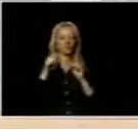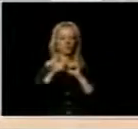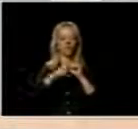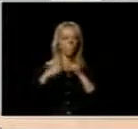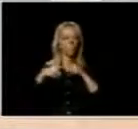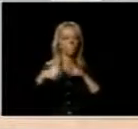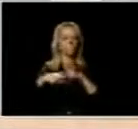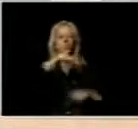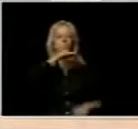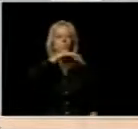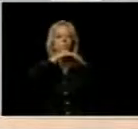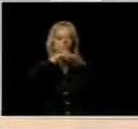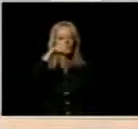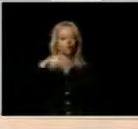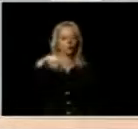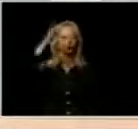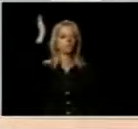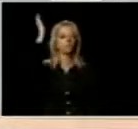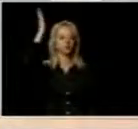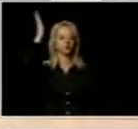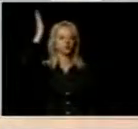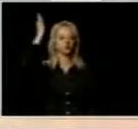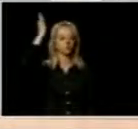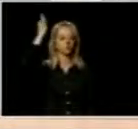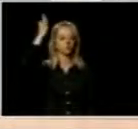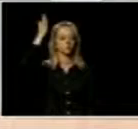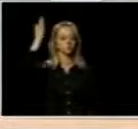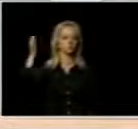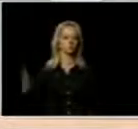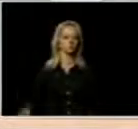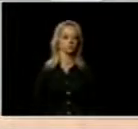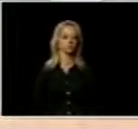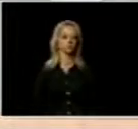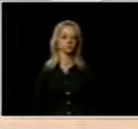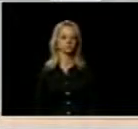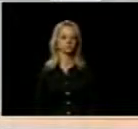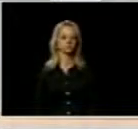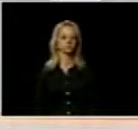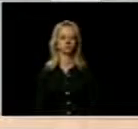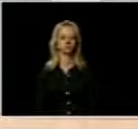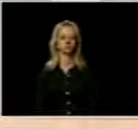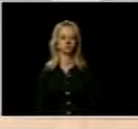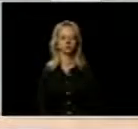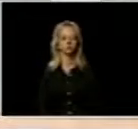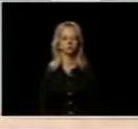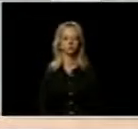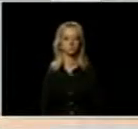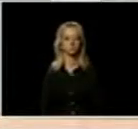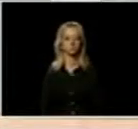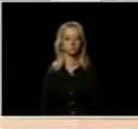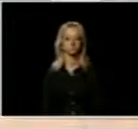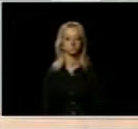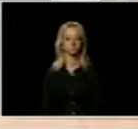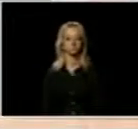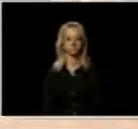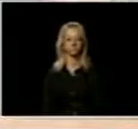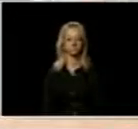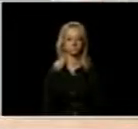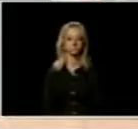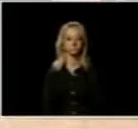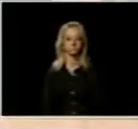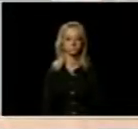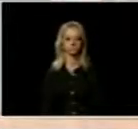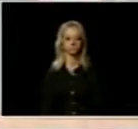secretário, não tem competência para escolher uma secretária de cultura e turismo. Eu acho que nós precisamos pensar isso, qual que é o modelo da